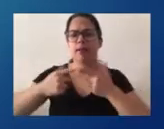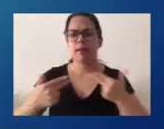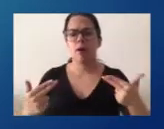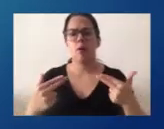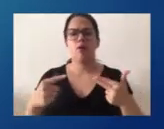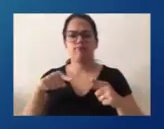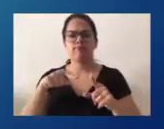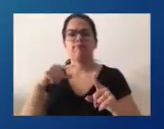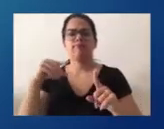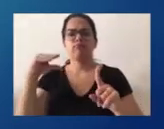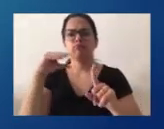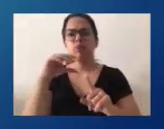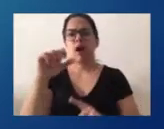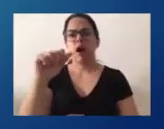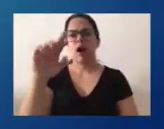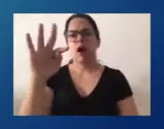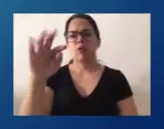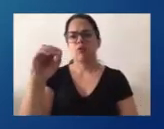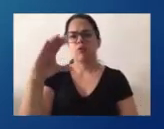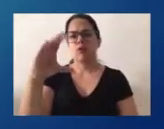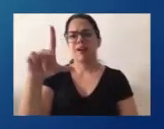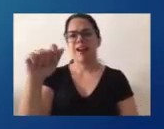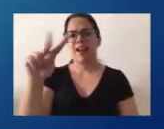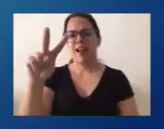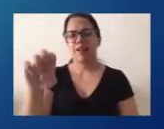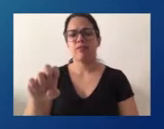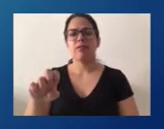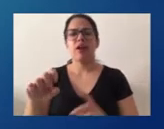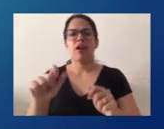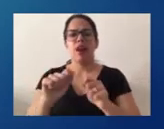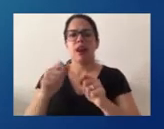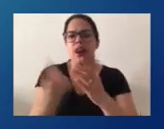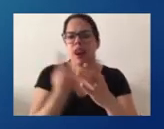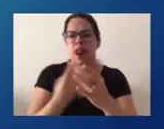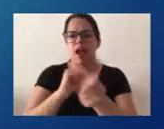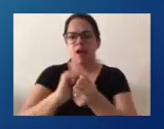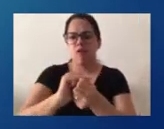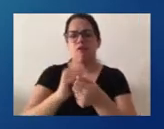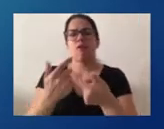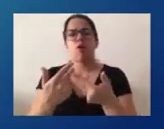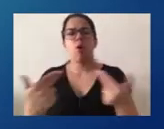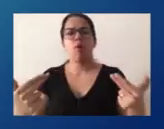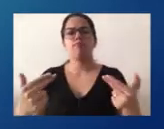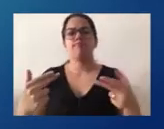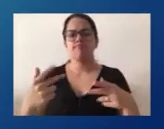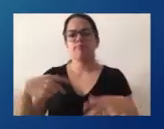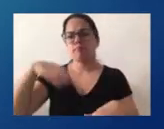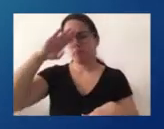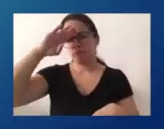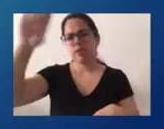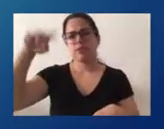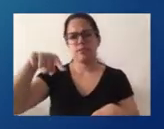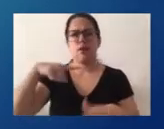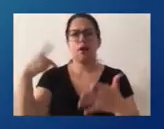mais presente são as centrais de esterilização de materiais, que têm equipamentos aí que geram calor, como autoclave e estufa, lavanderias, casas